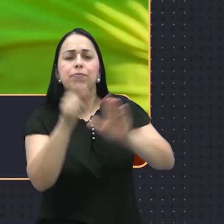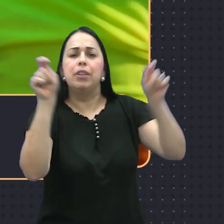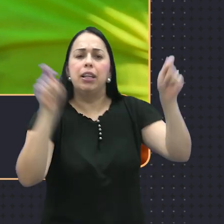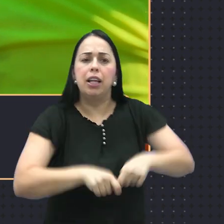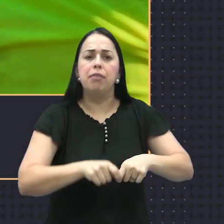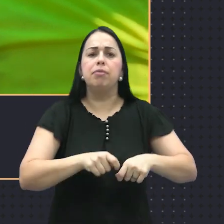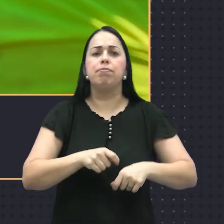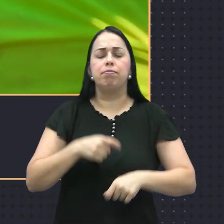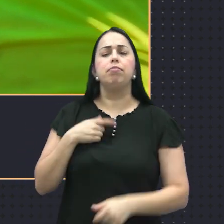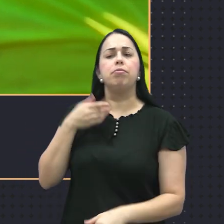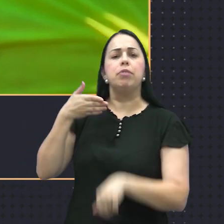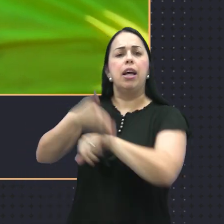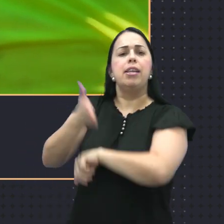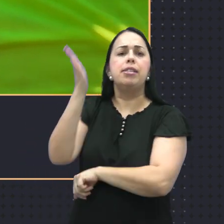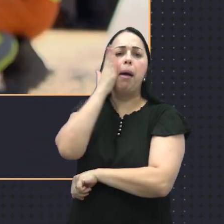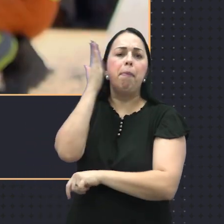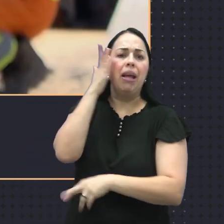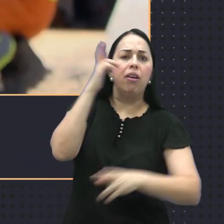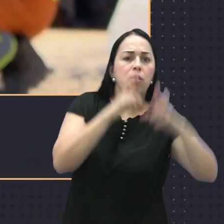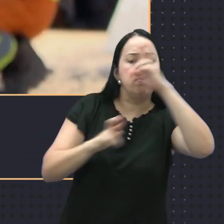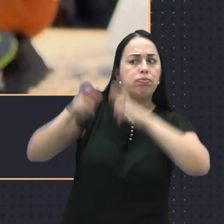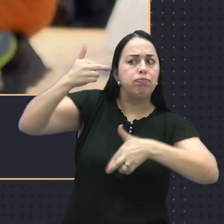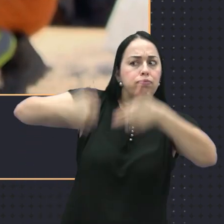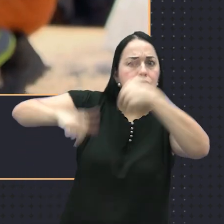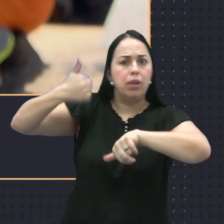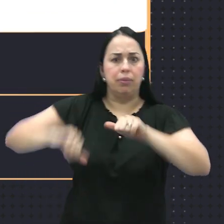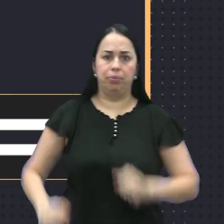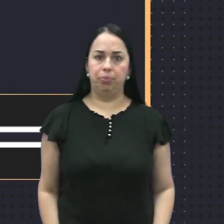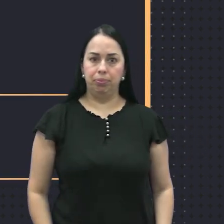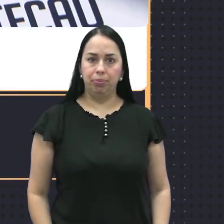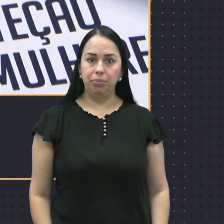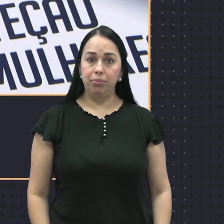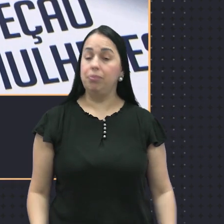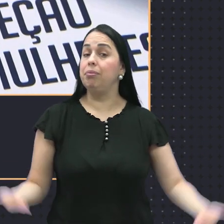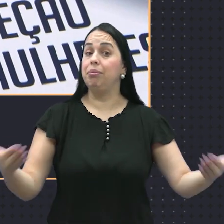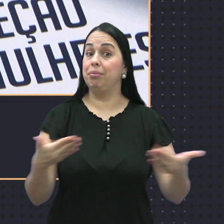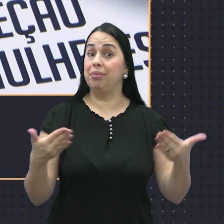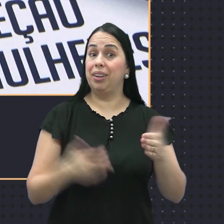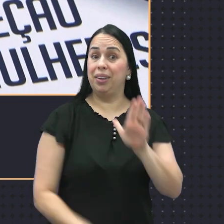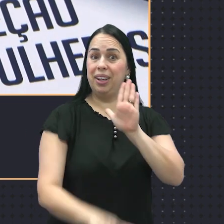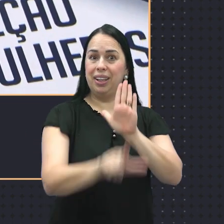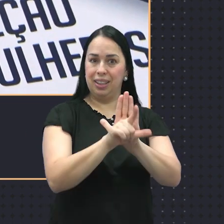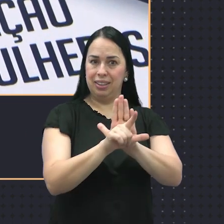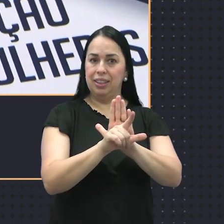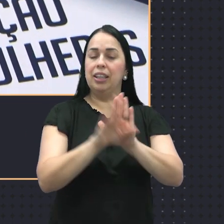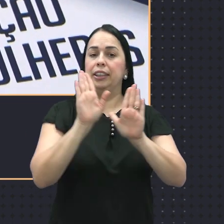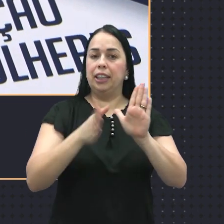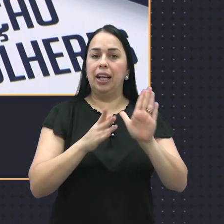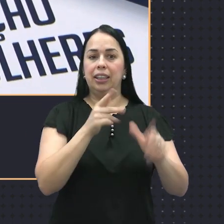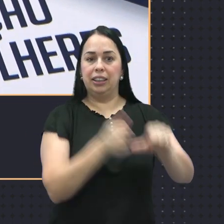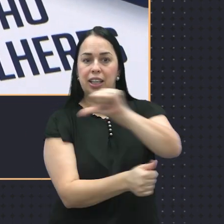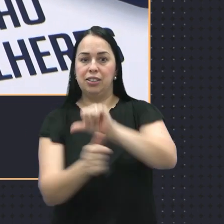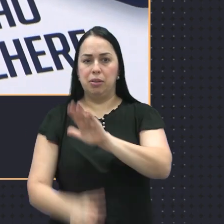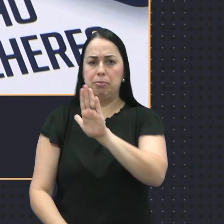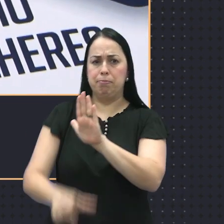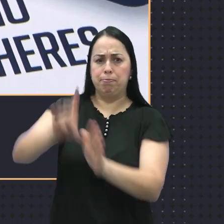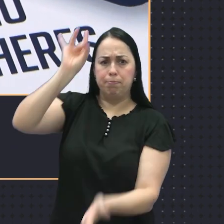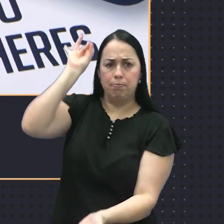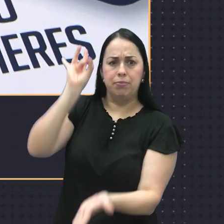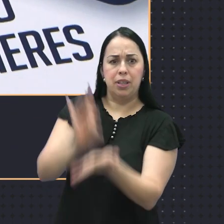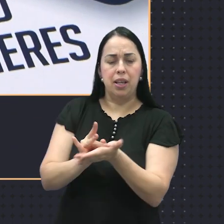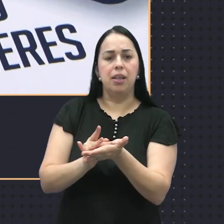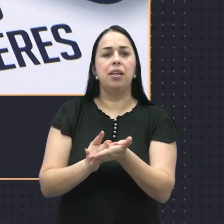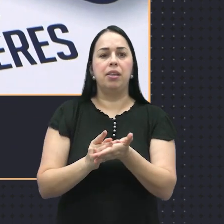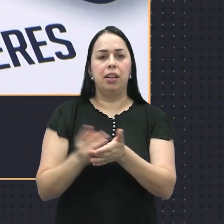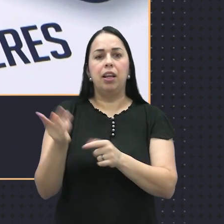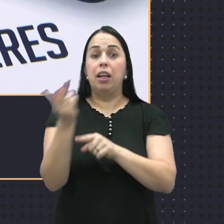fato, exercer o direito de fiscalizar os gastos públicos. Agora é lei. Foi sancionada a lei que oficializa o